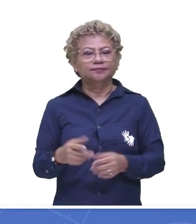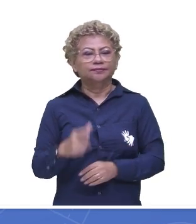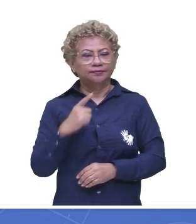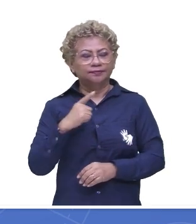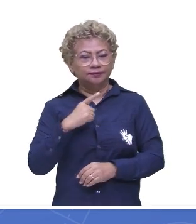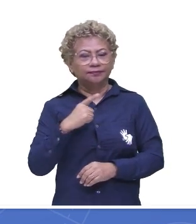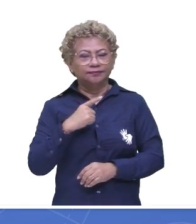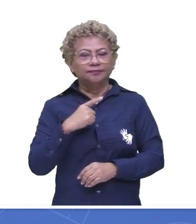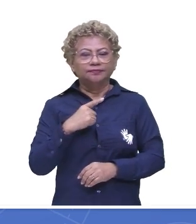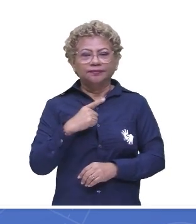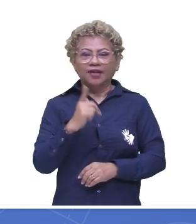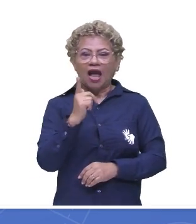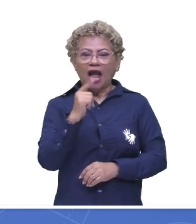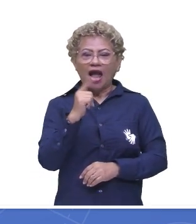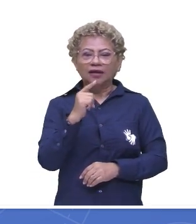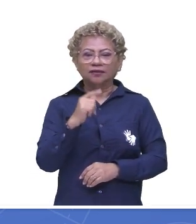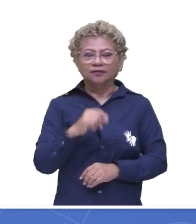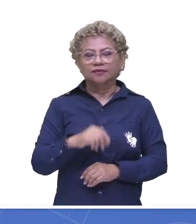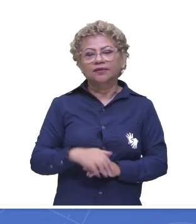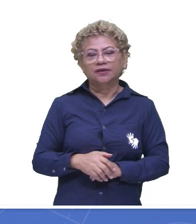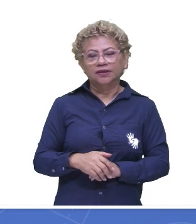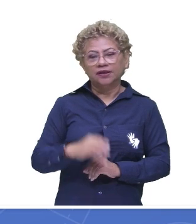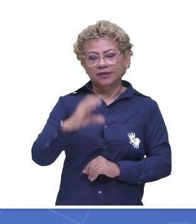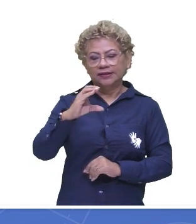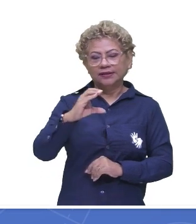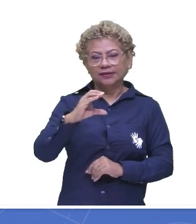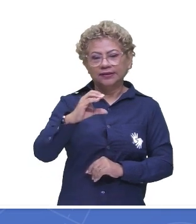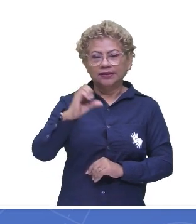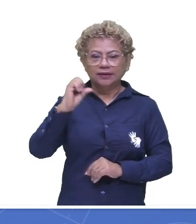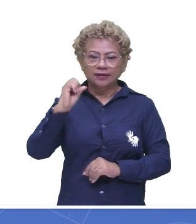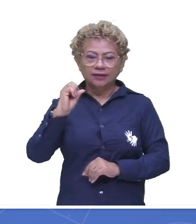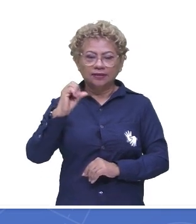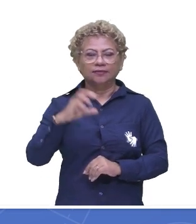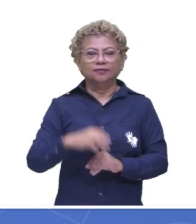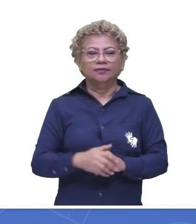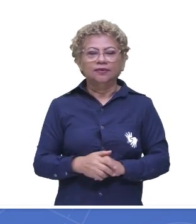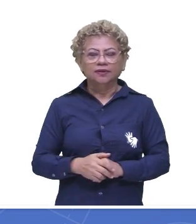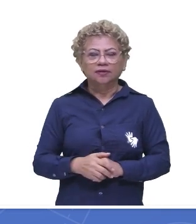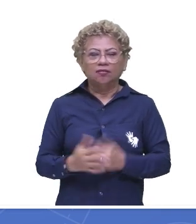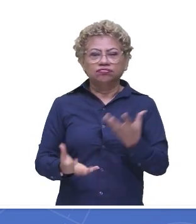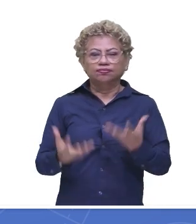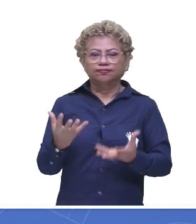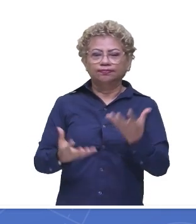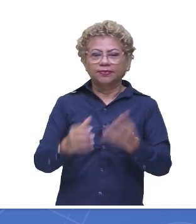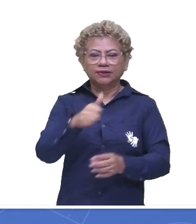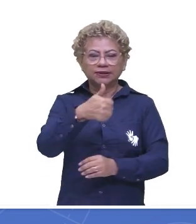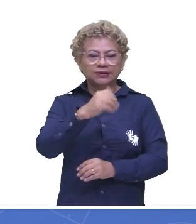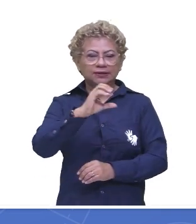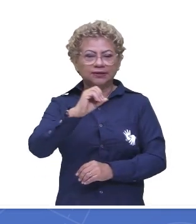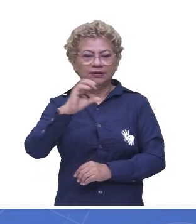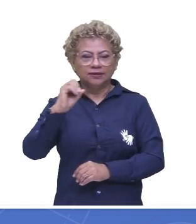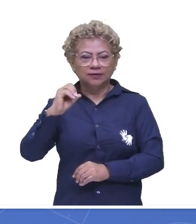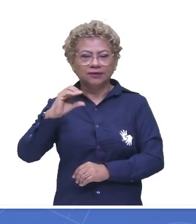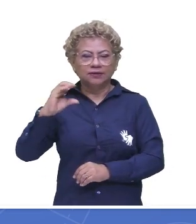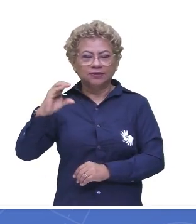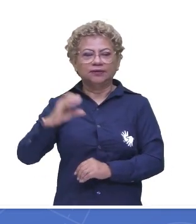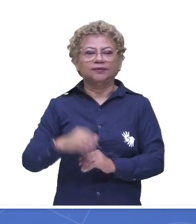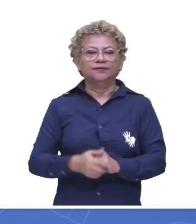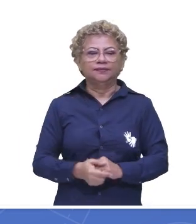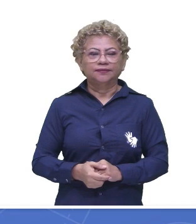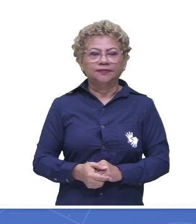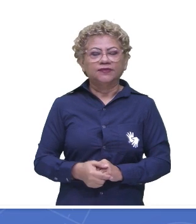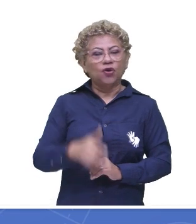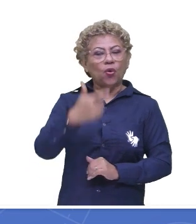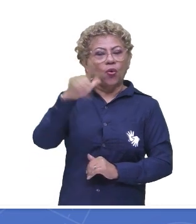já sabemos, 0 graus Celsius, né? A gente já vem estudando isso. Qual é a temperatura de ebulição? 100 graus Celsius. E aqui nós temos